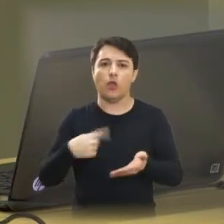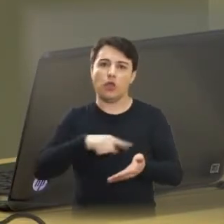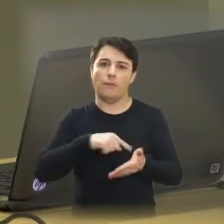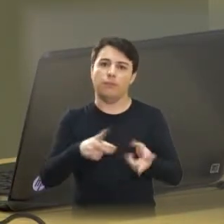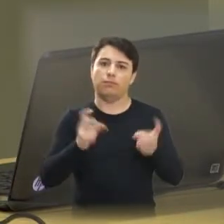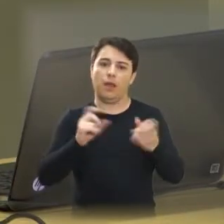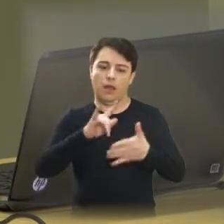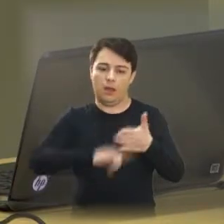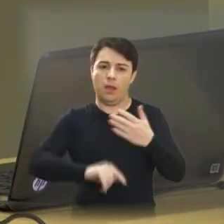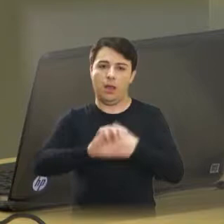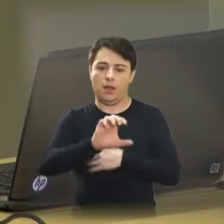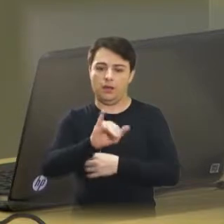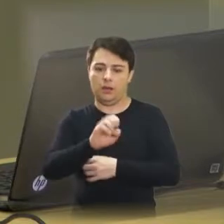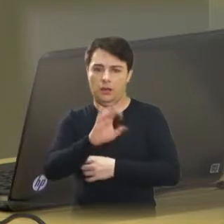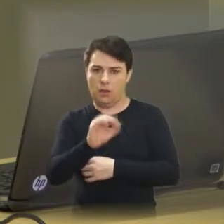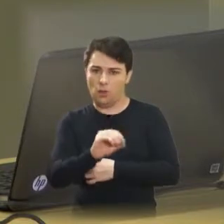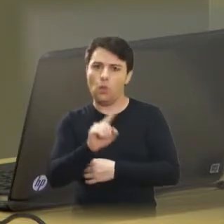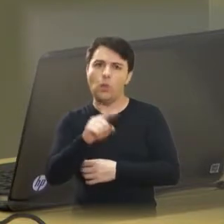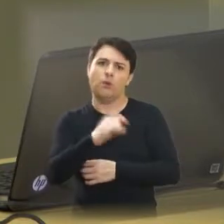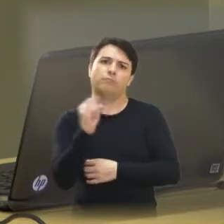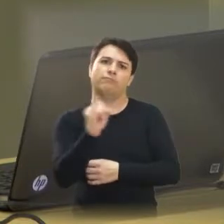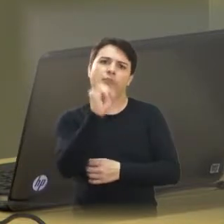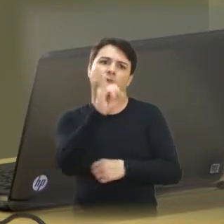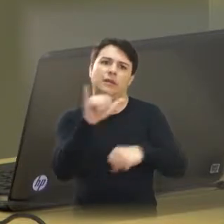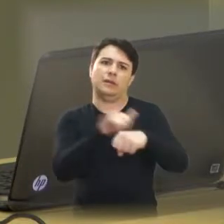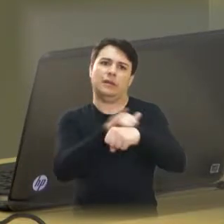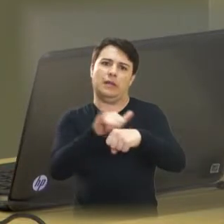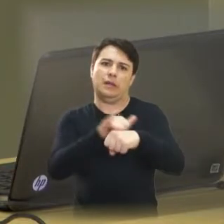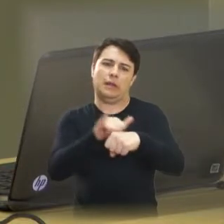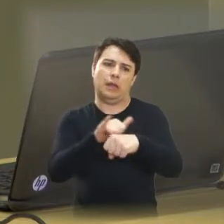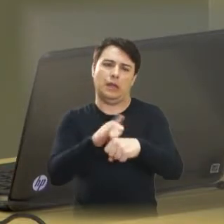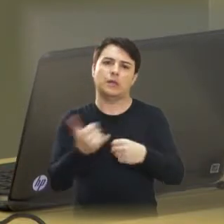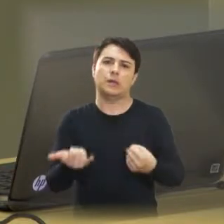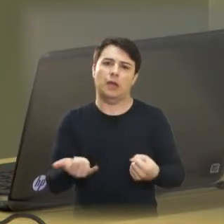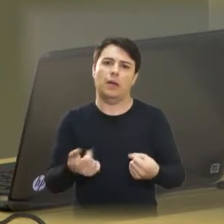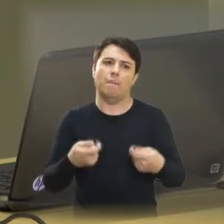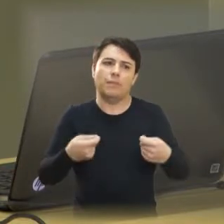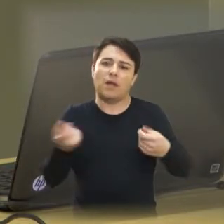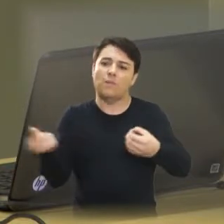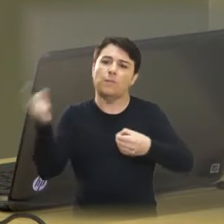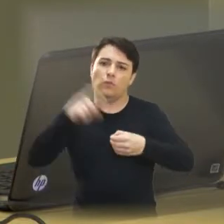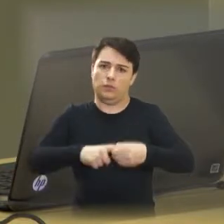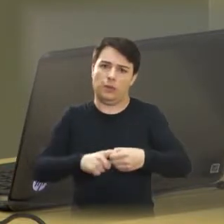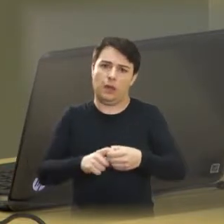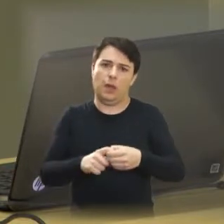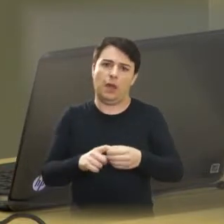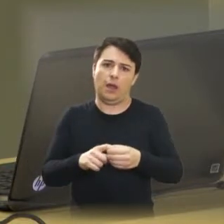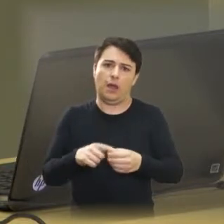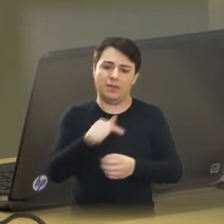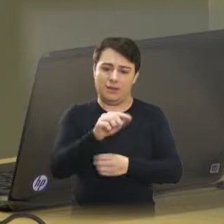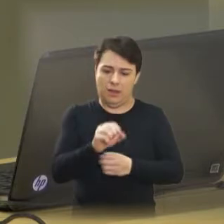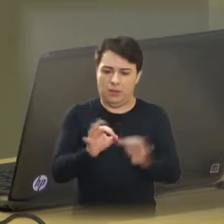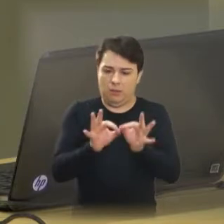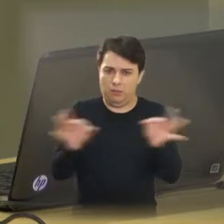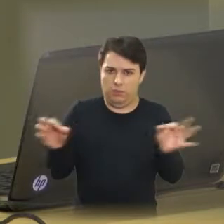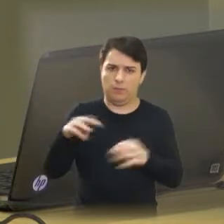urbanístico e ele precisa voltar a essa medida original de 70